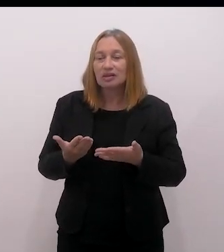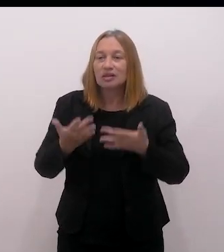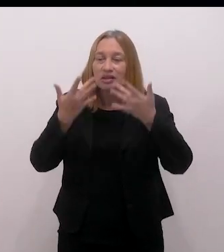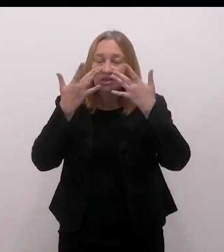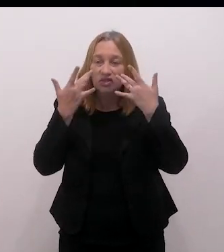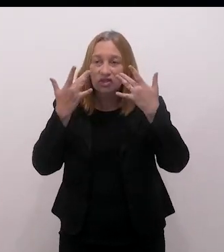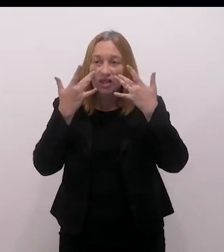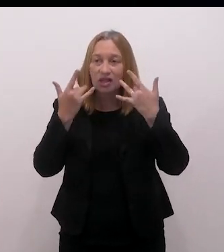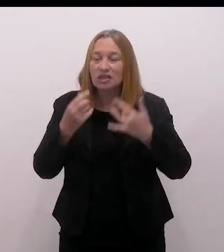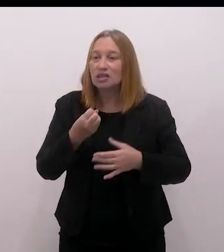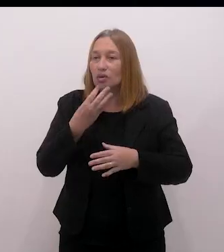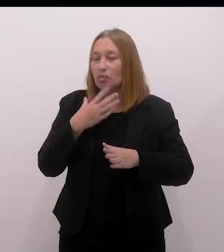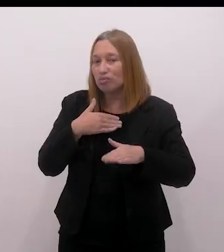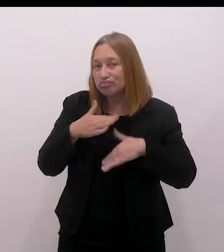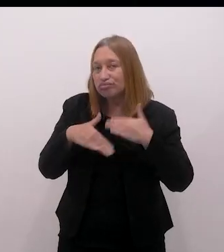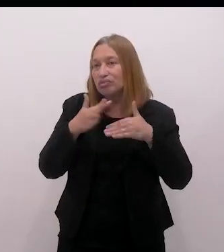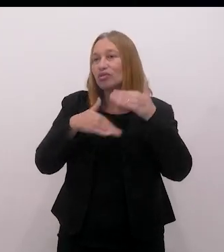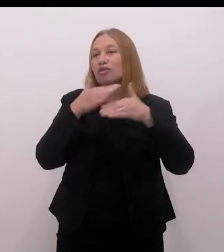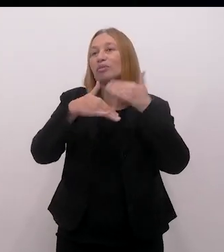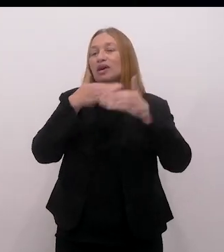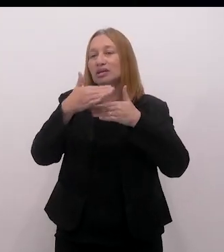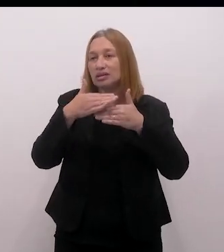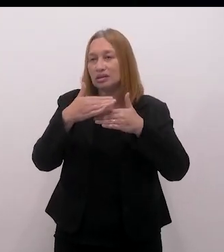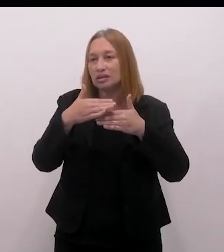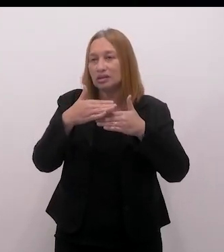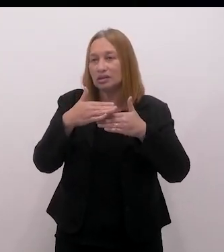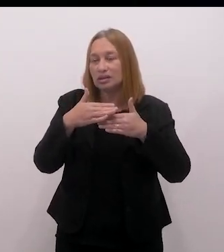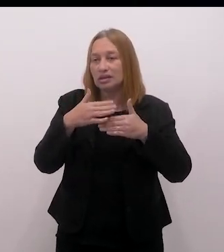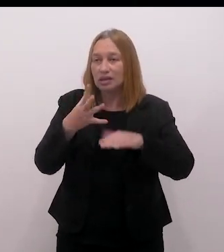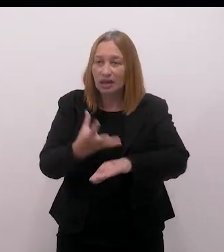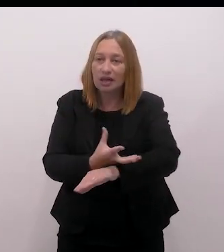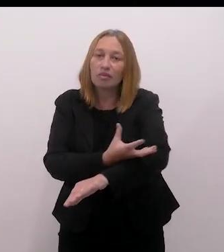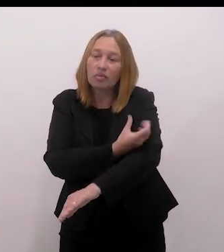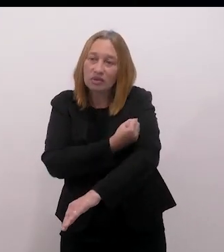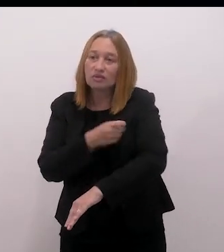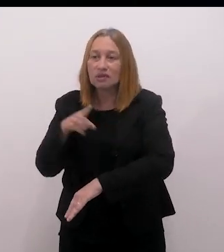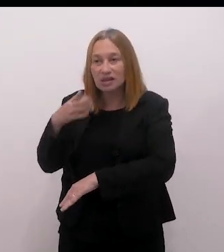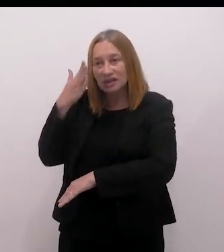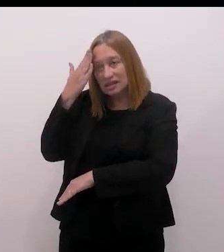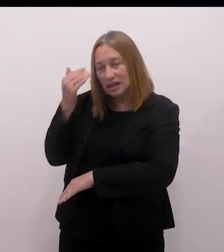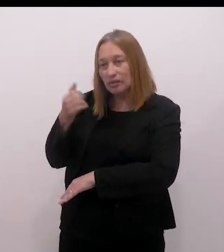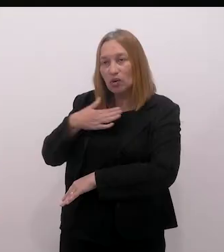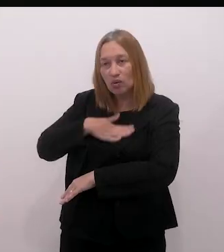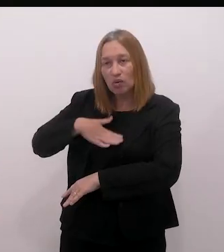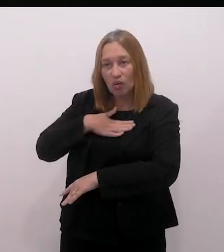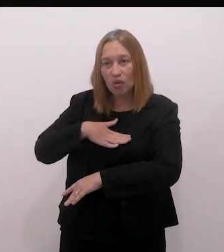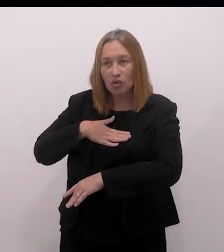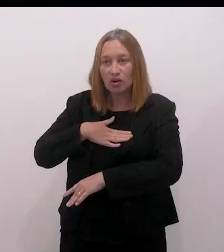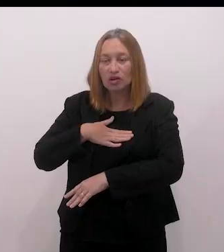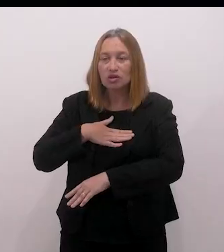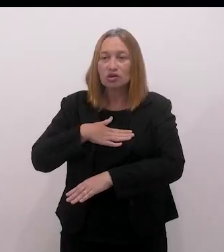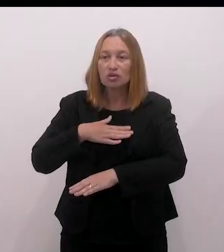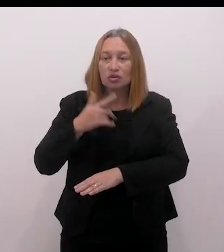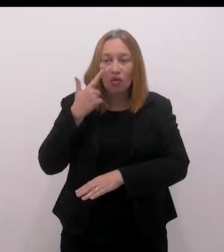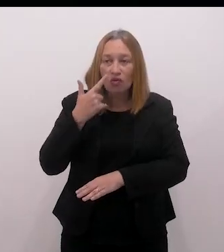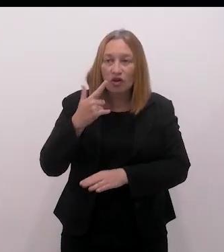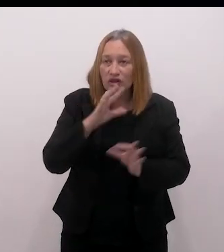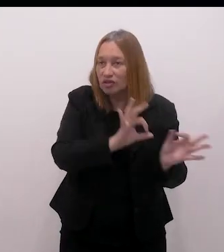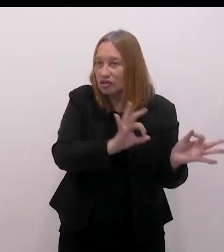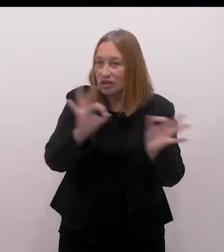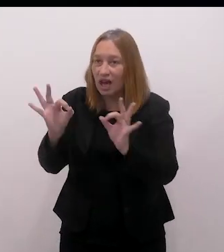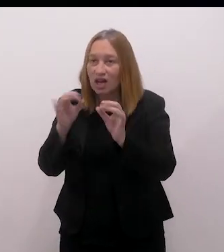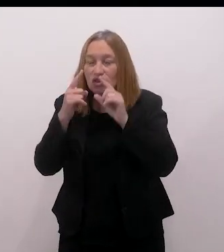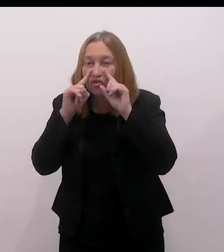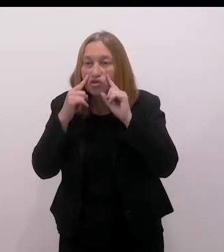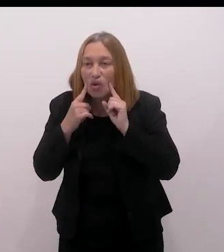emplacar espetáculos que têm uma boa repercussão, que causam muita emoção, você sabe. Eu gosto da plateia quando ela está emocionada,